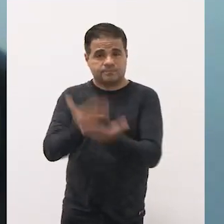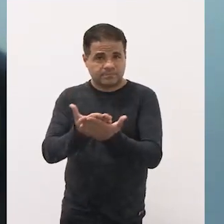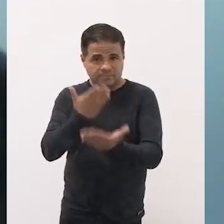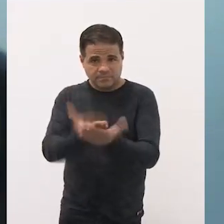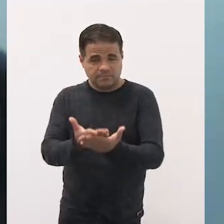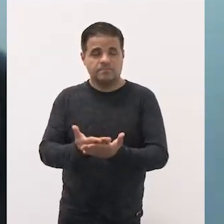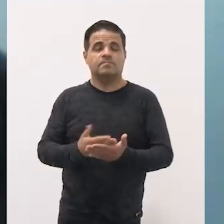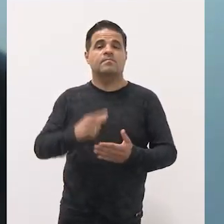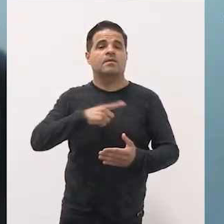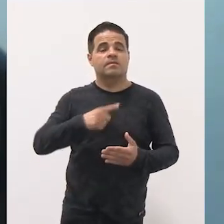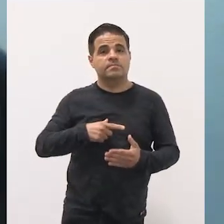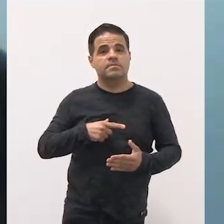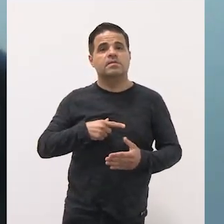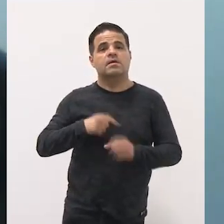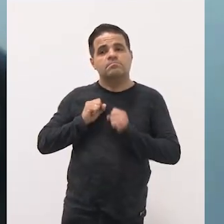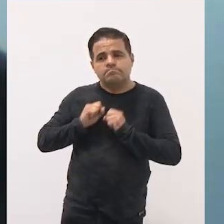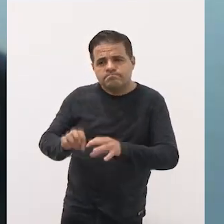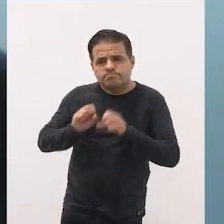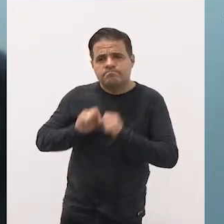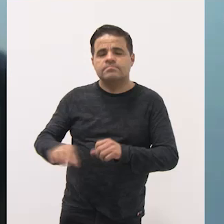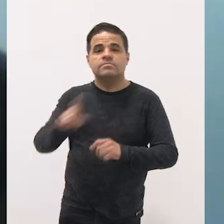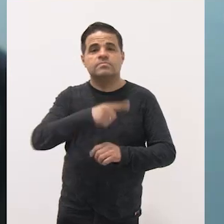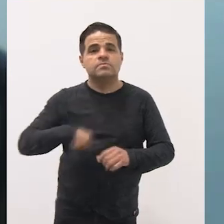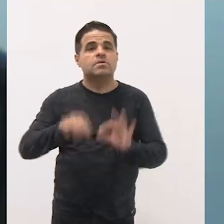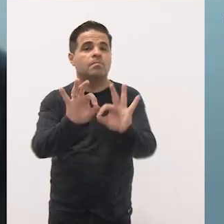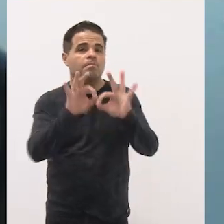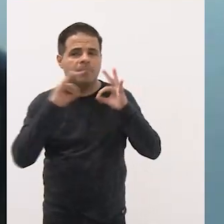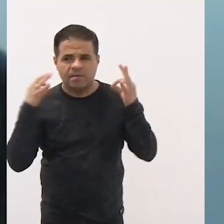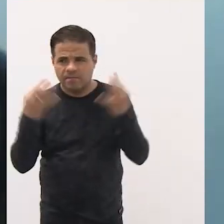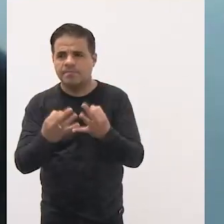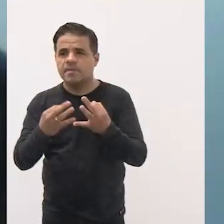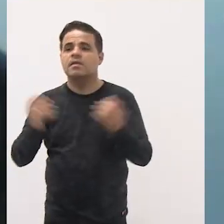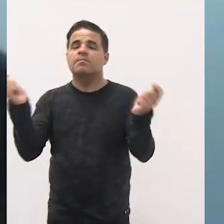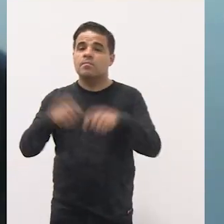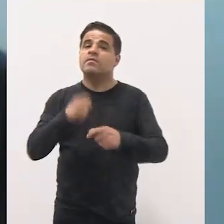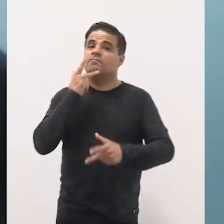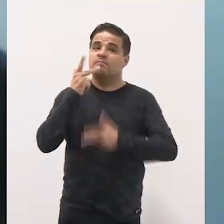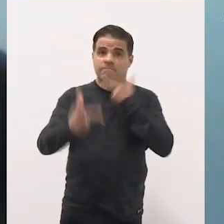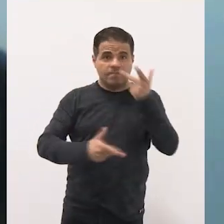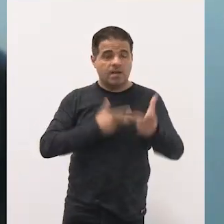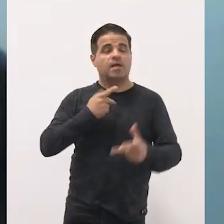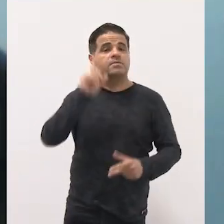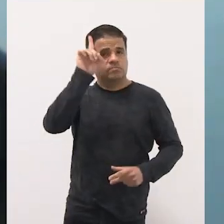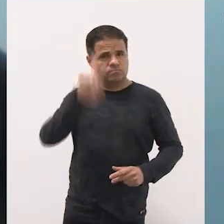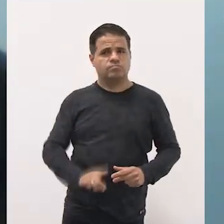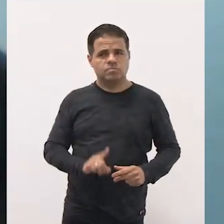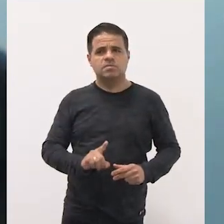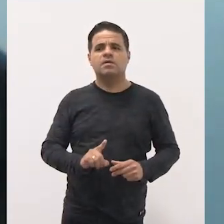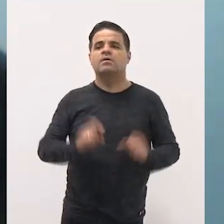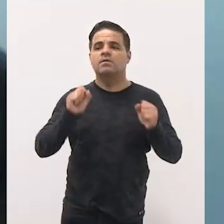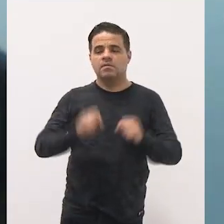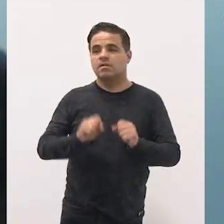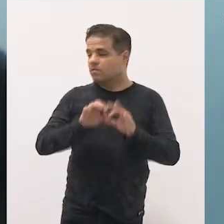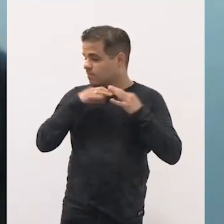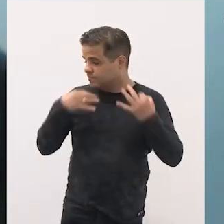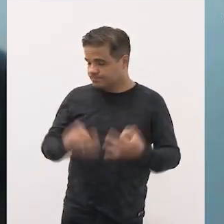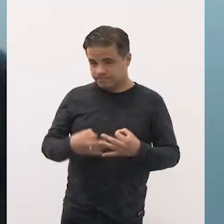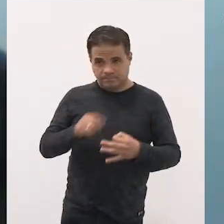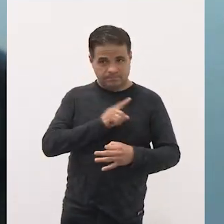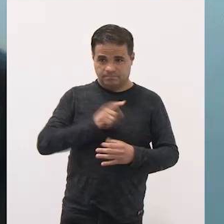estudar, para ter uma alimentação, para ter uma família, para falar dos seus direitos. A família